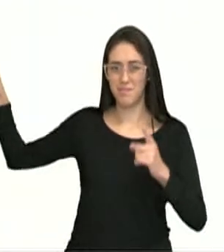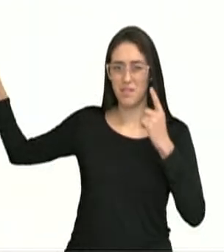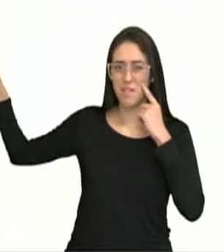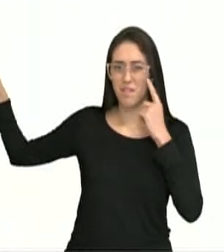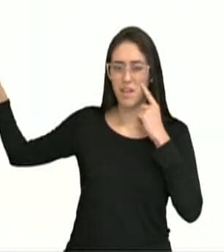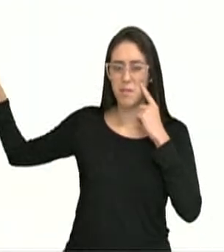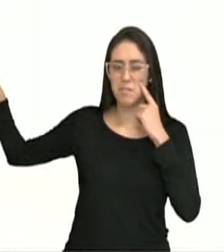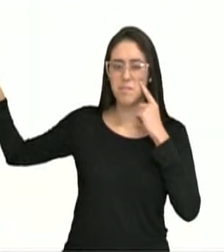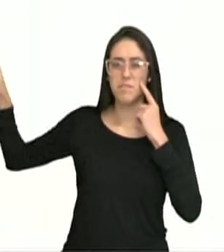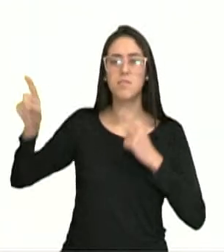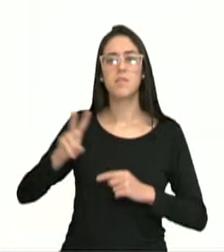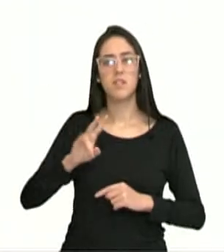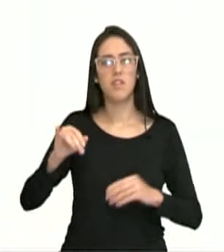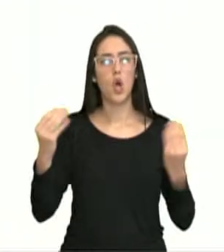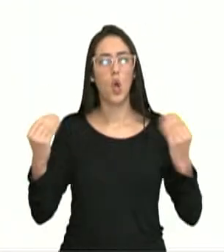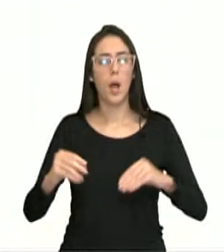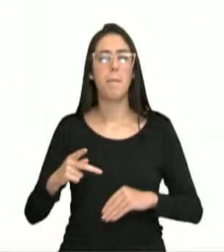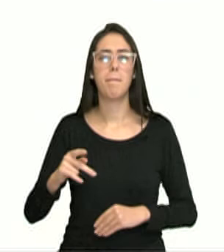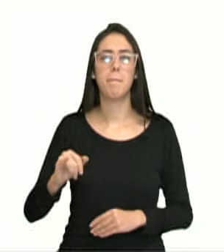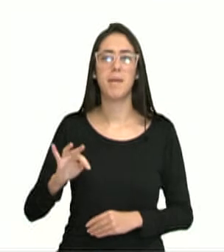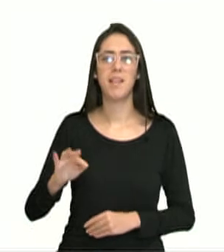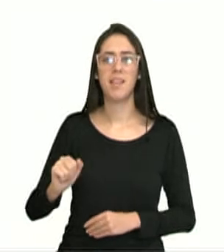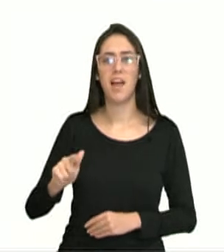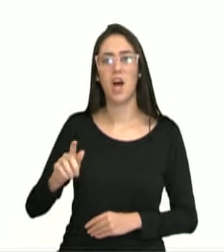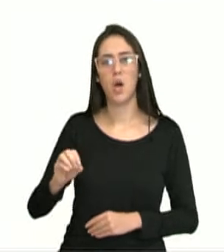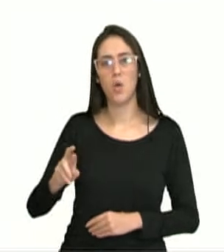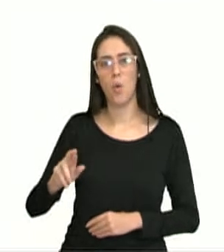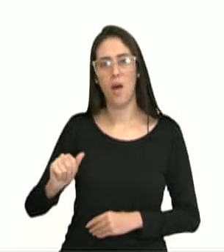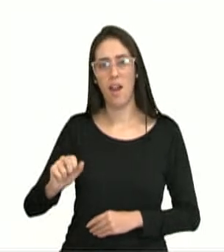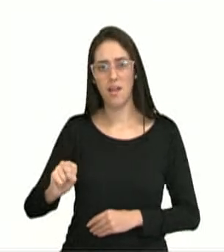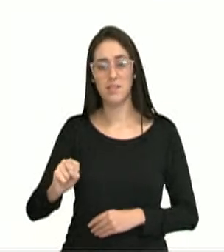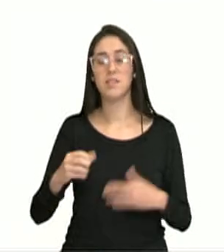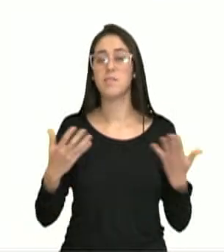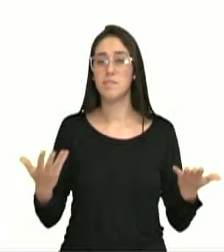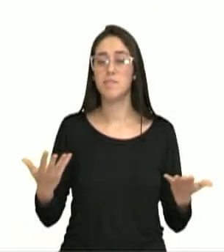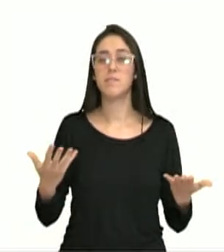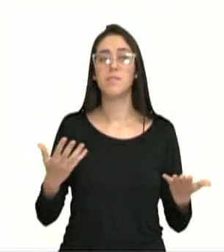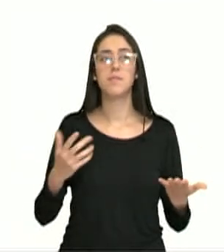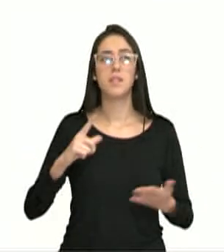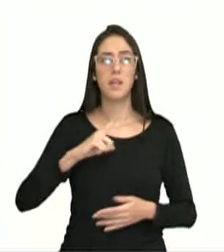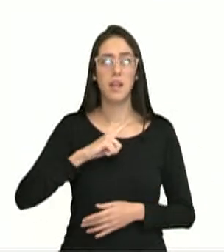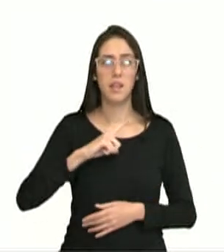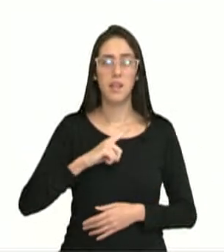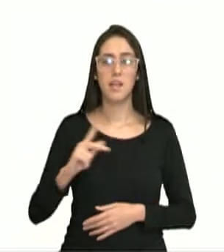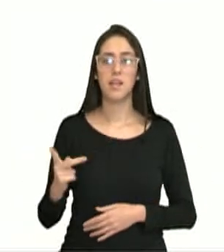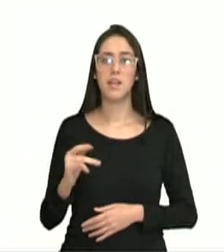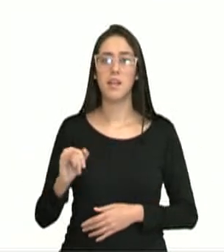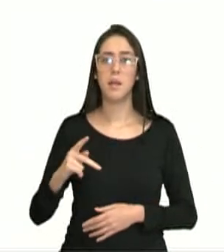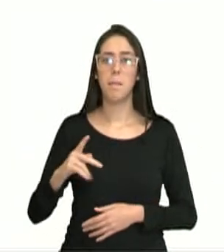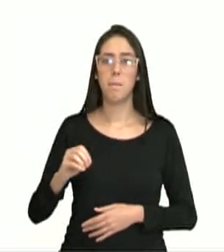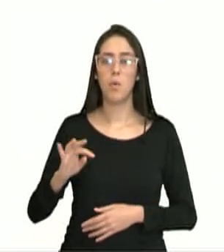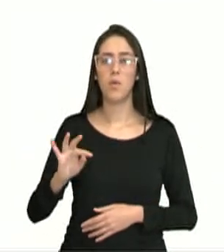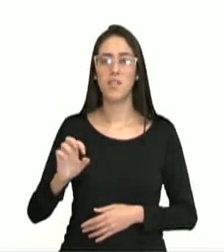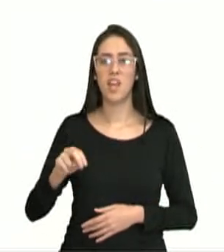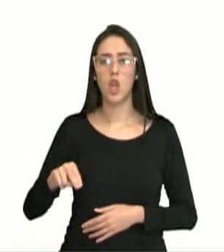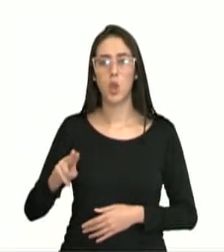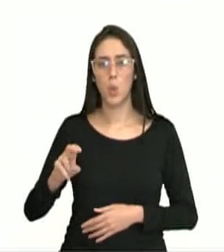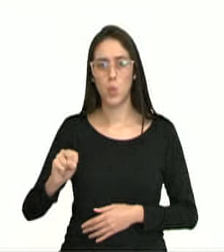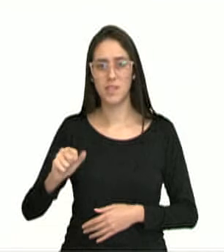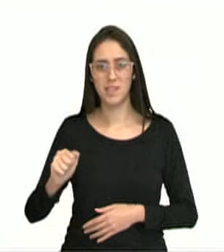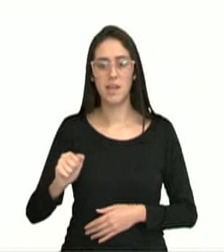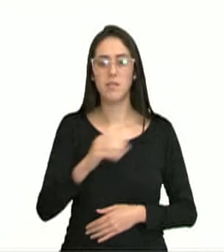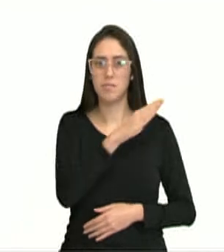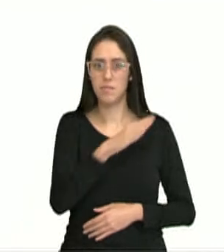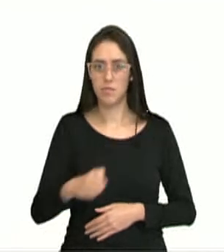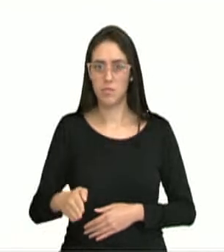aplicar o teorema de Pitágoras. Então, lembrando que a minha hipotenusa é quem? É a minha diagonal. E os dois catetos